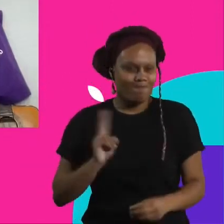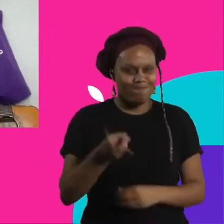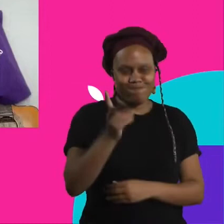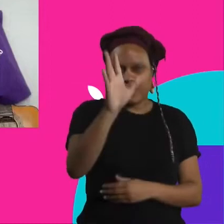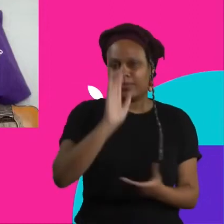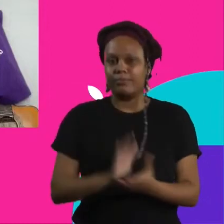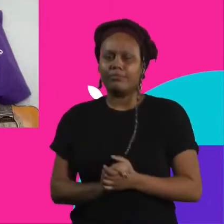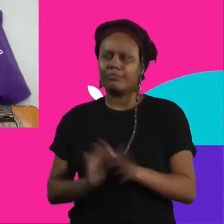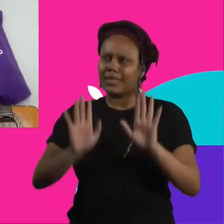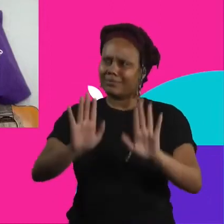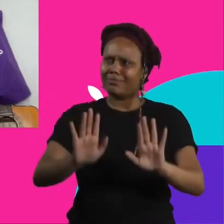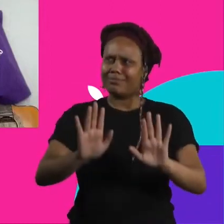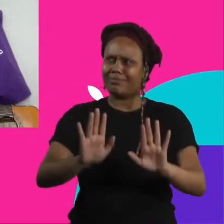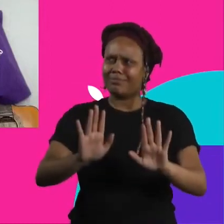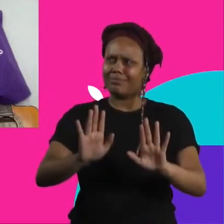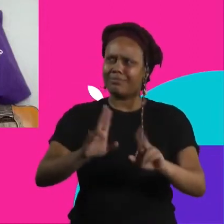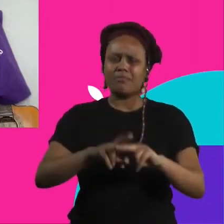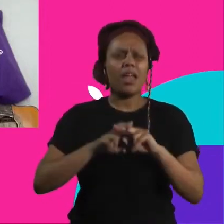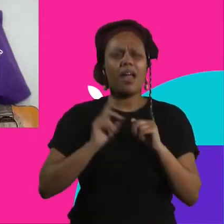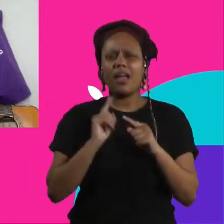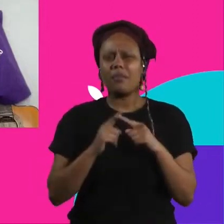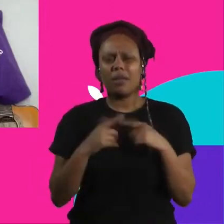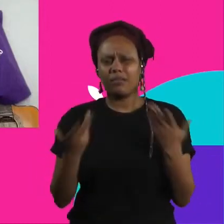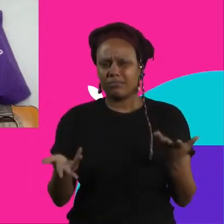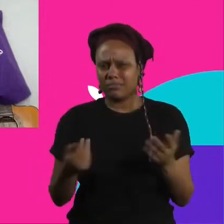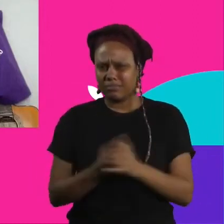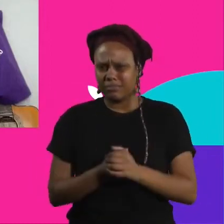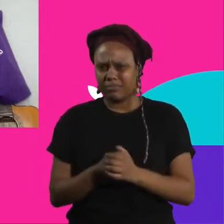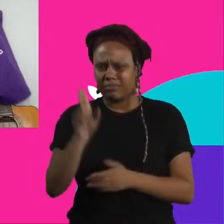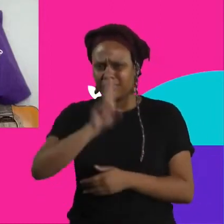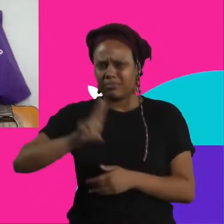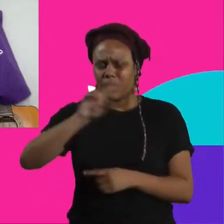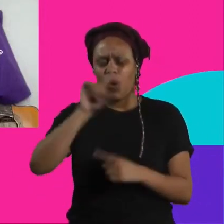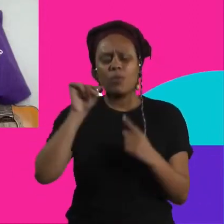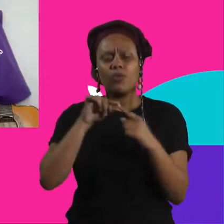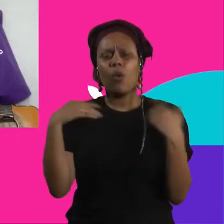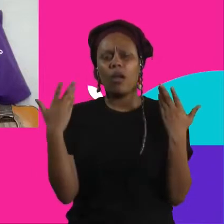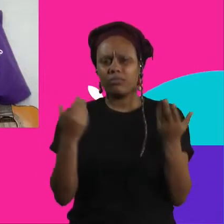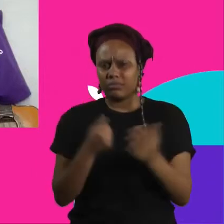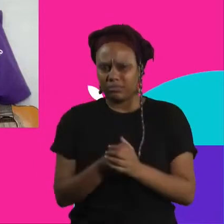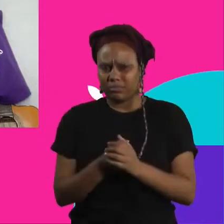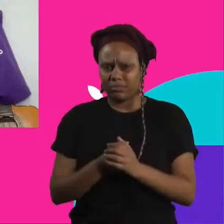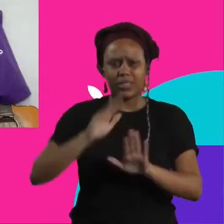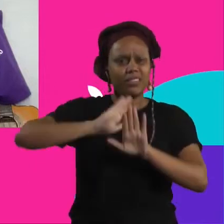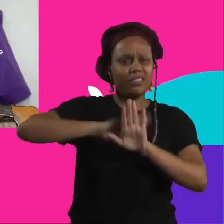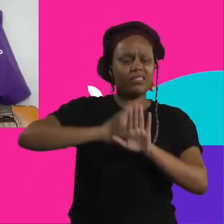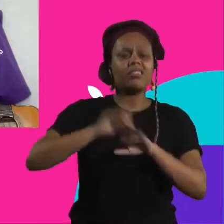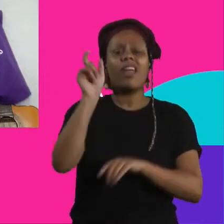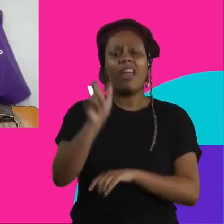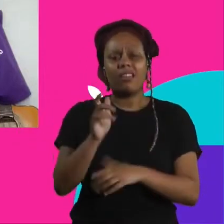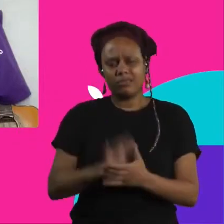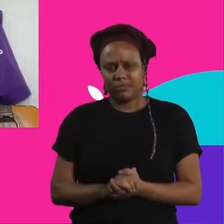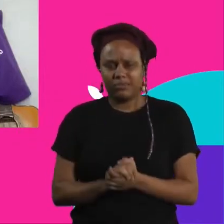blockchain, mas peraí, para que você vai fazer isso, né? Você vai usar essa tecnologia para que objetivo? Quem que está por trás desse projeto